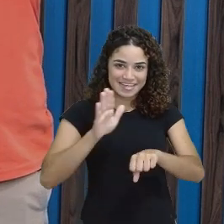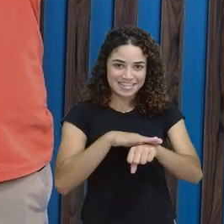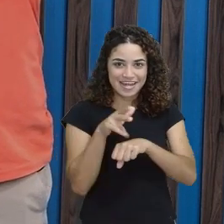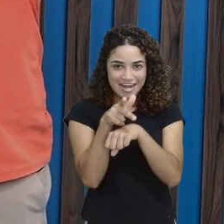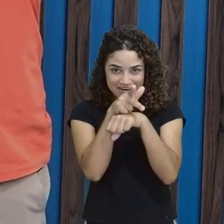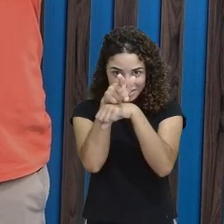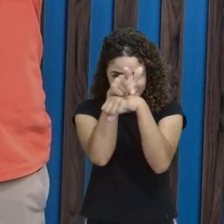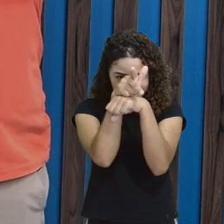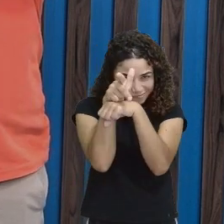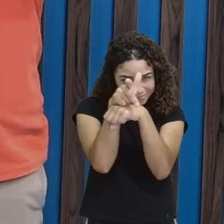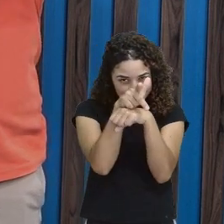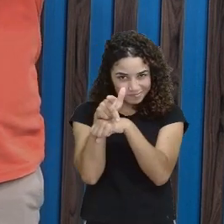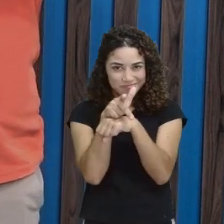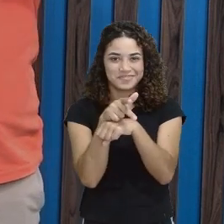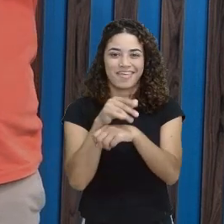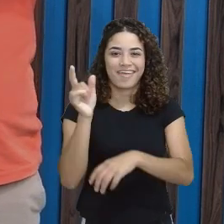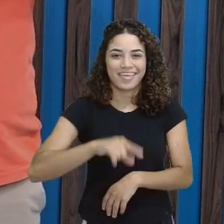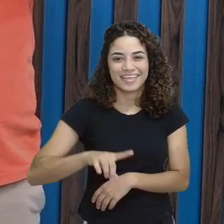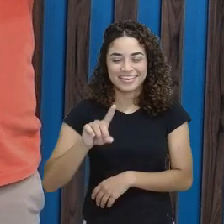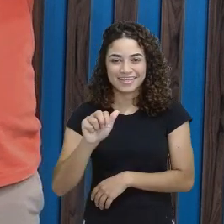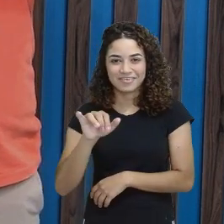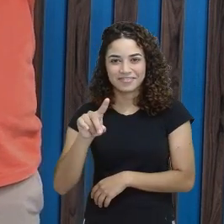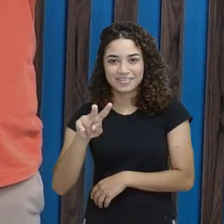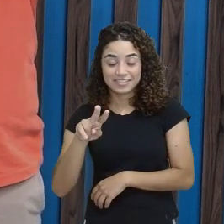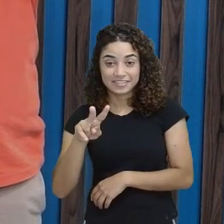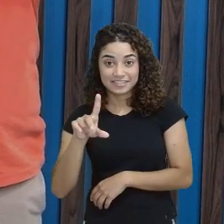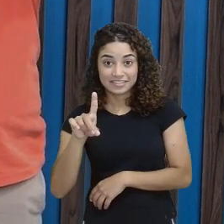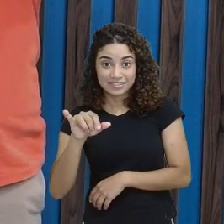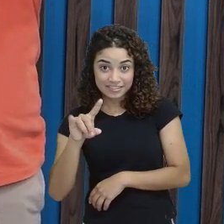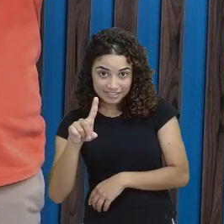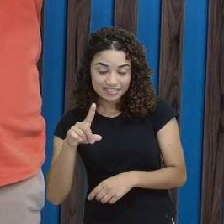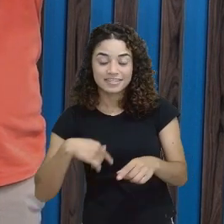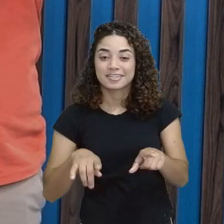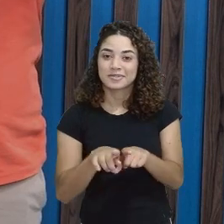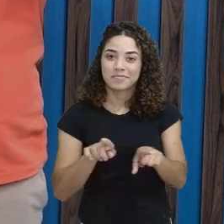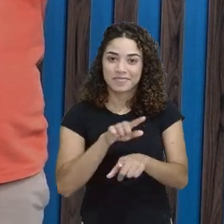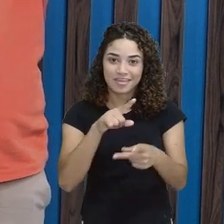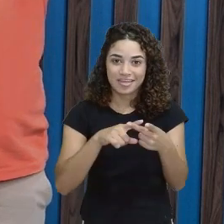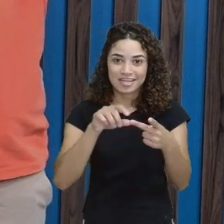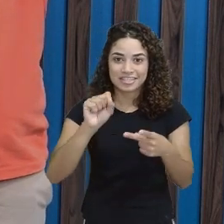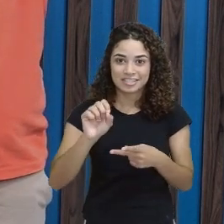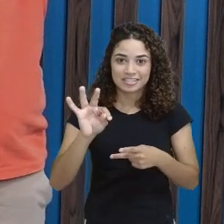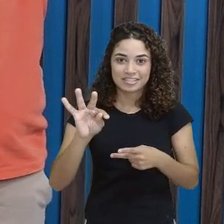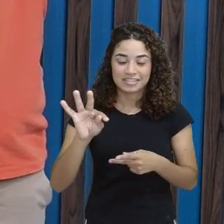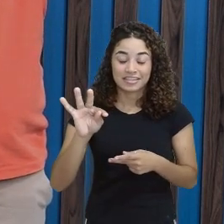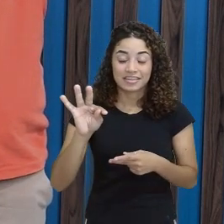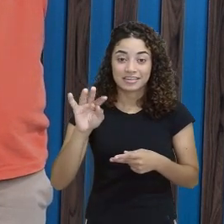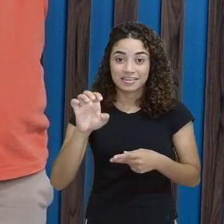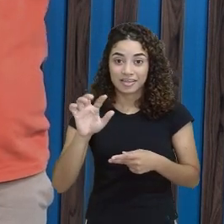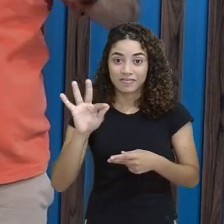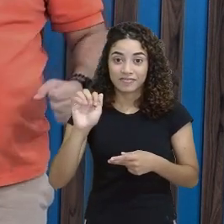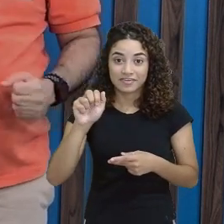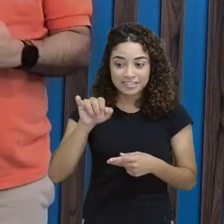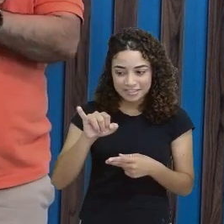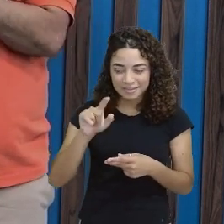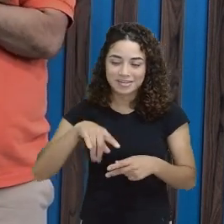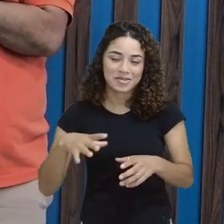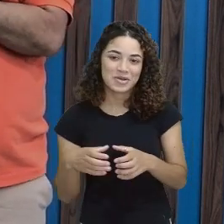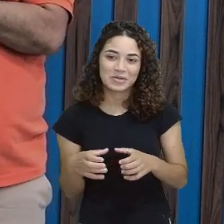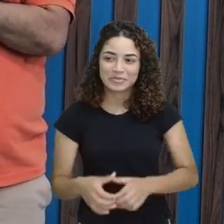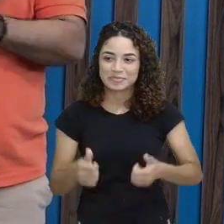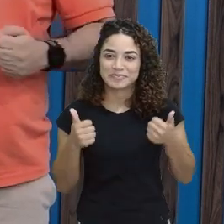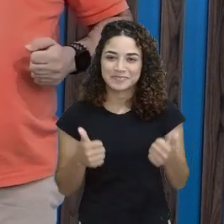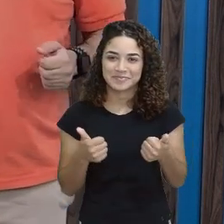das câmeras, Deivinho e a querida Stephanie, né? Então, ó, turminha boa, então,